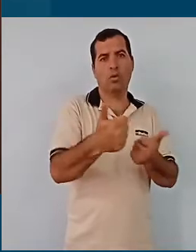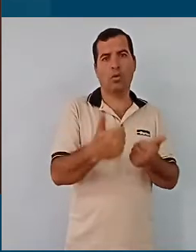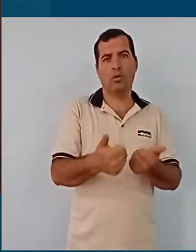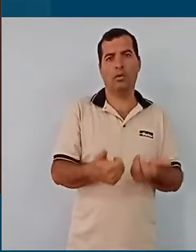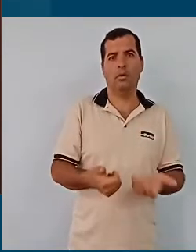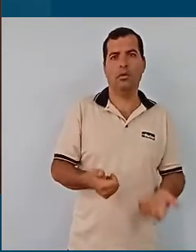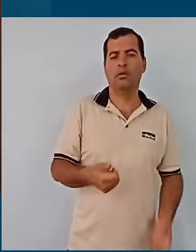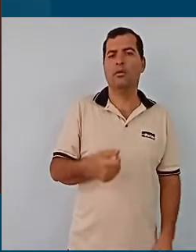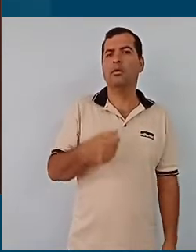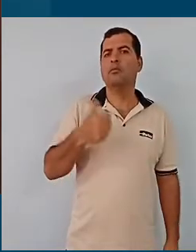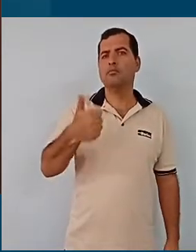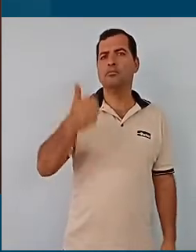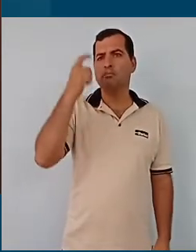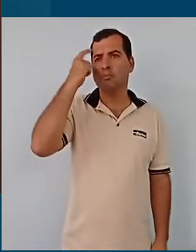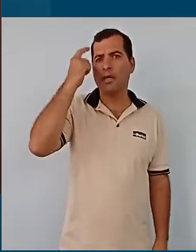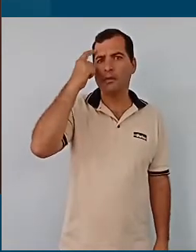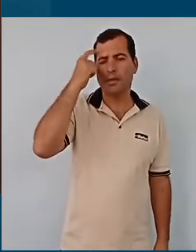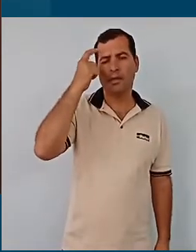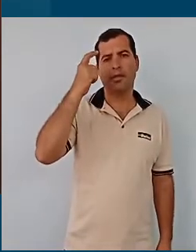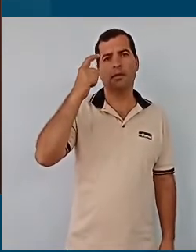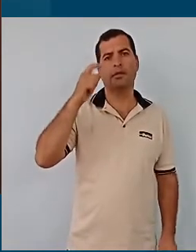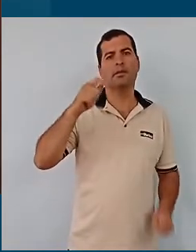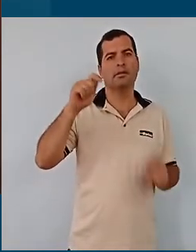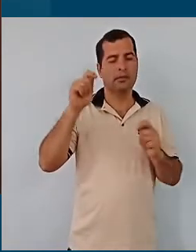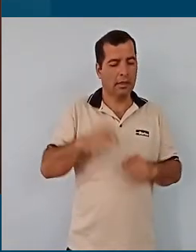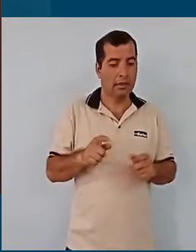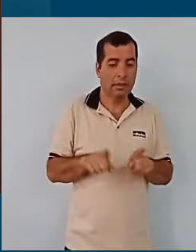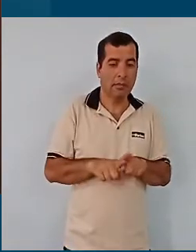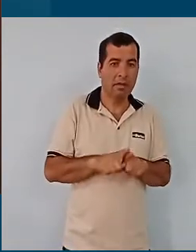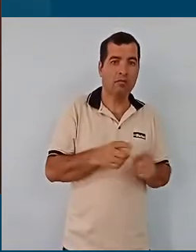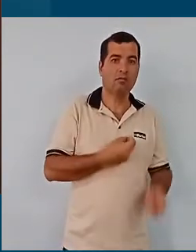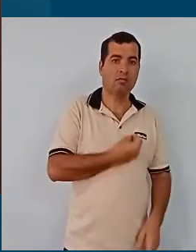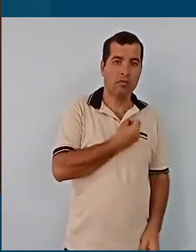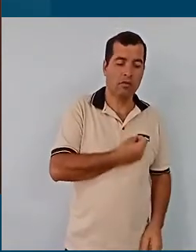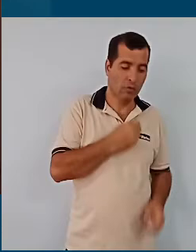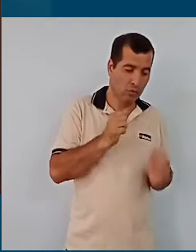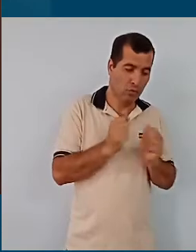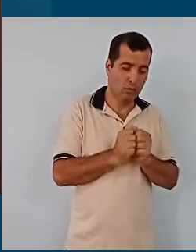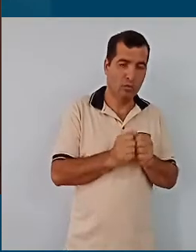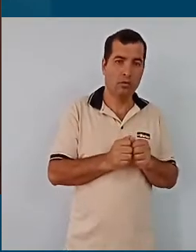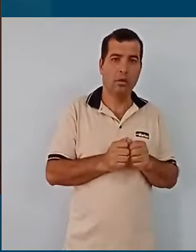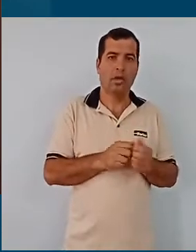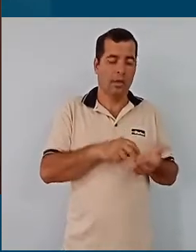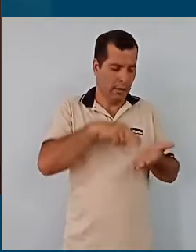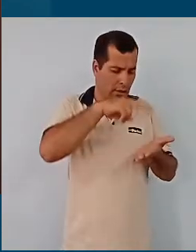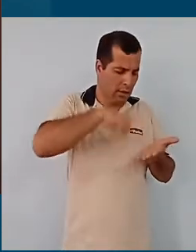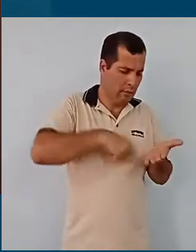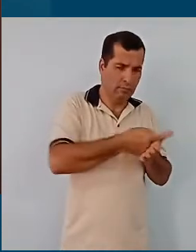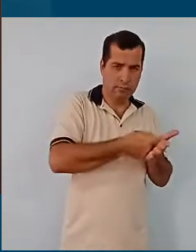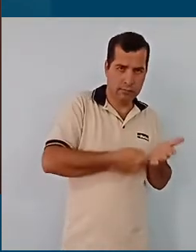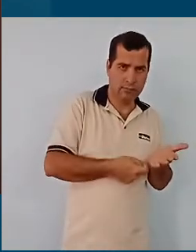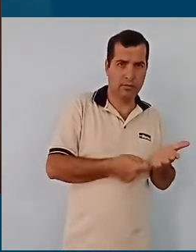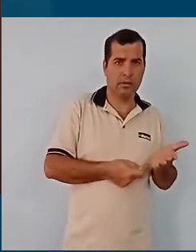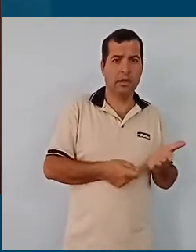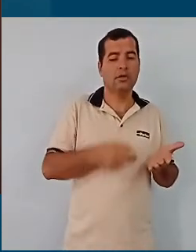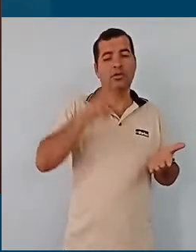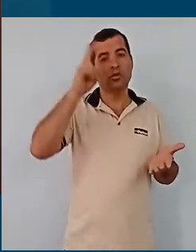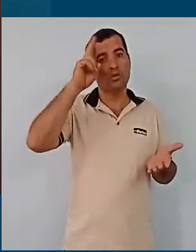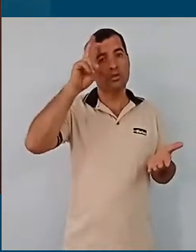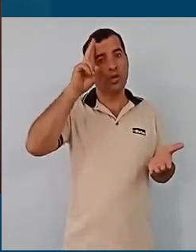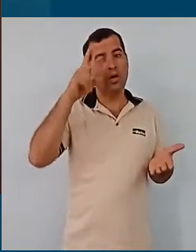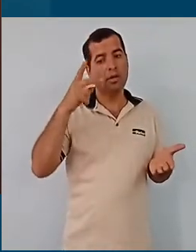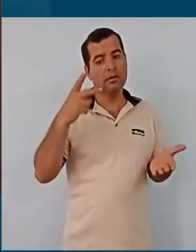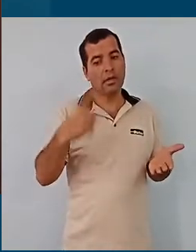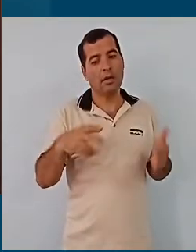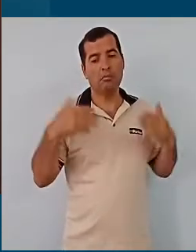pensar. E que tenham convivido tanto com a cultura escrita, escrevendo as histórias dos seus